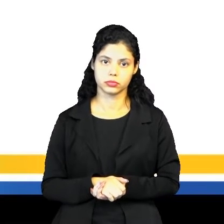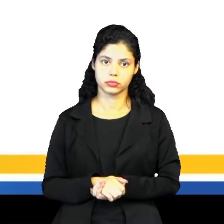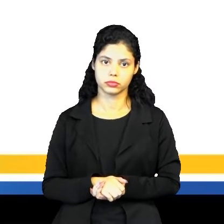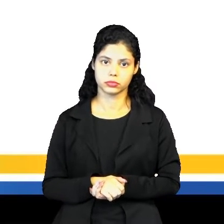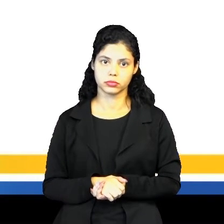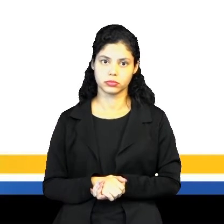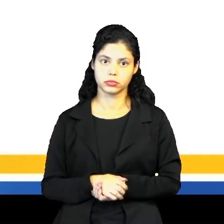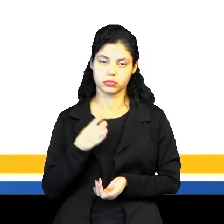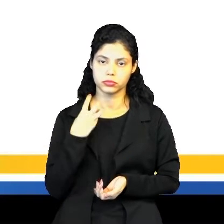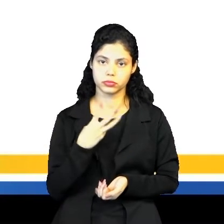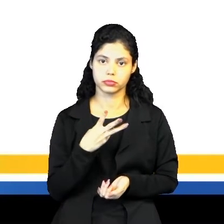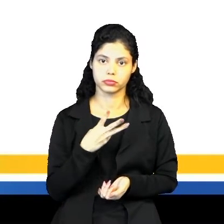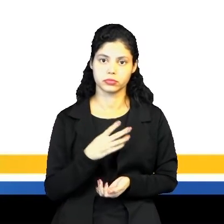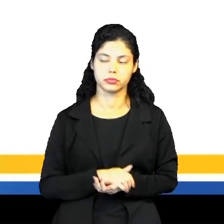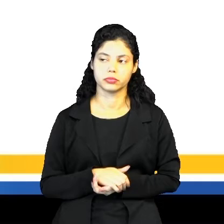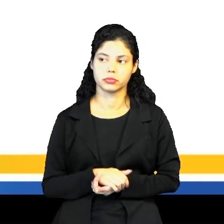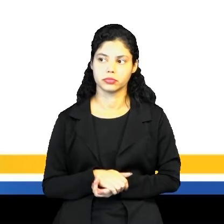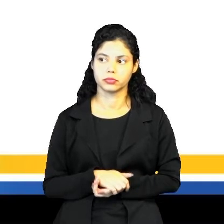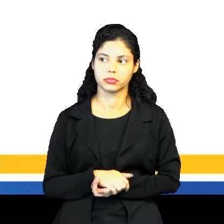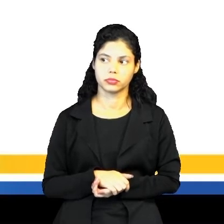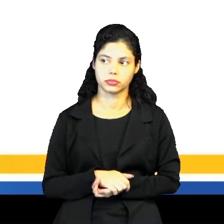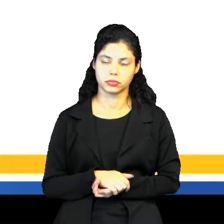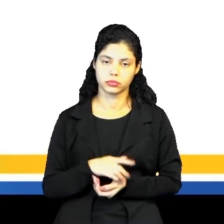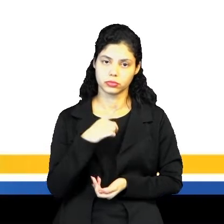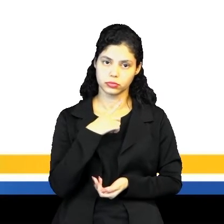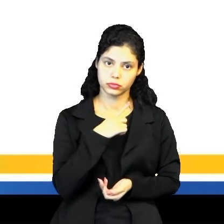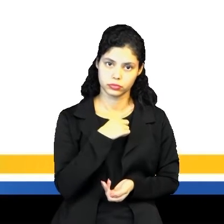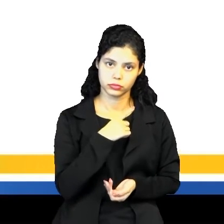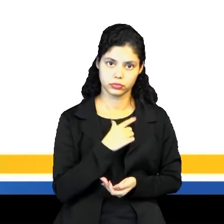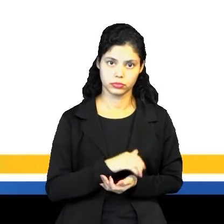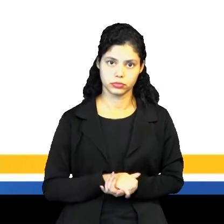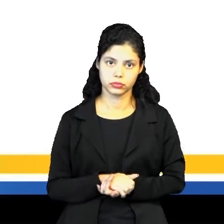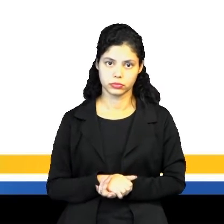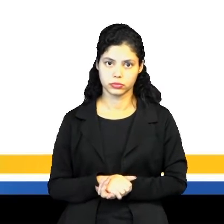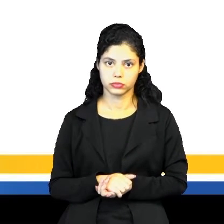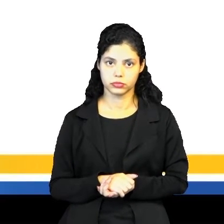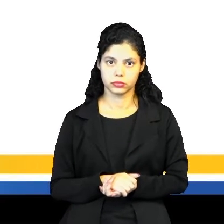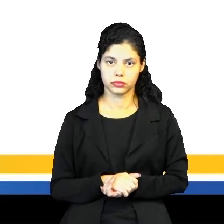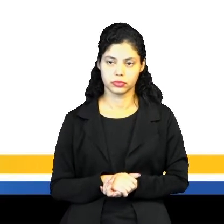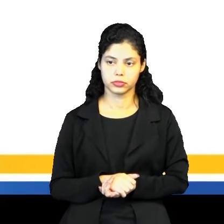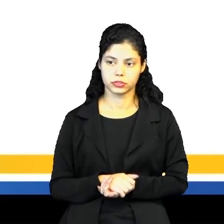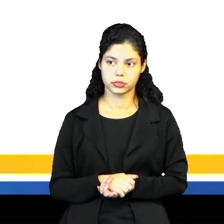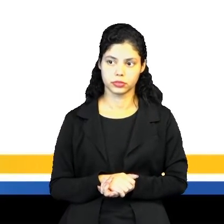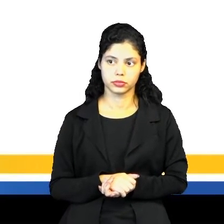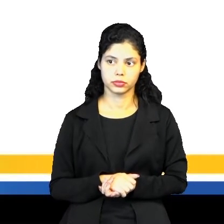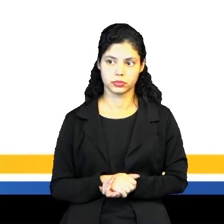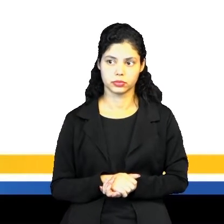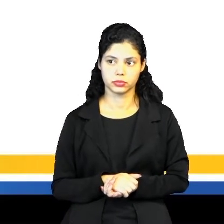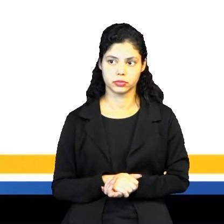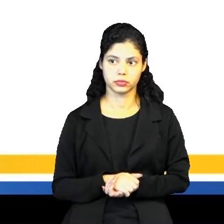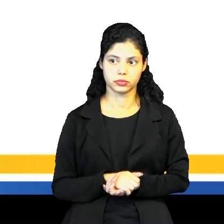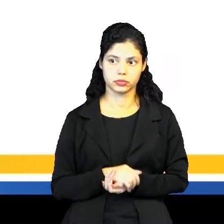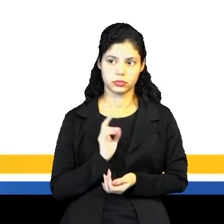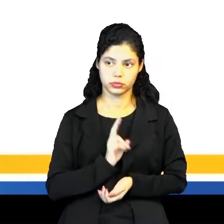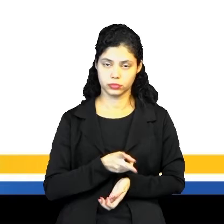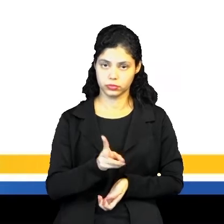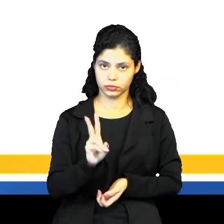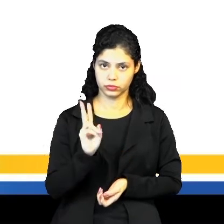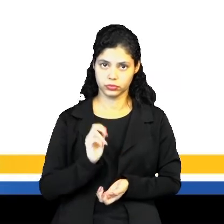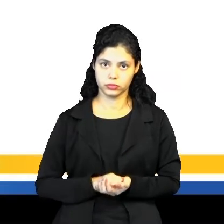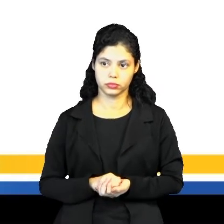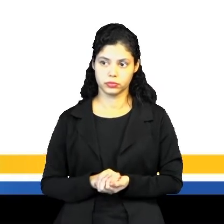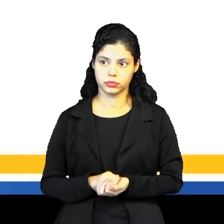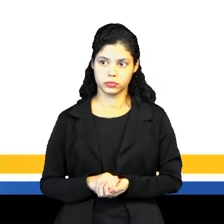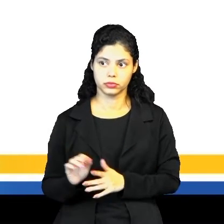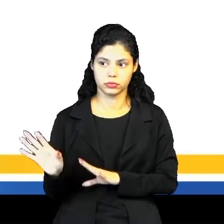No poema 3, né? A bastedade de pinhos, né? Então aí ele vai continuando,